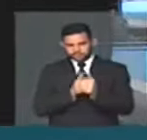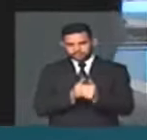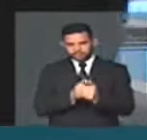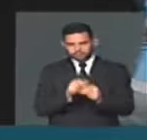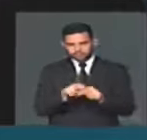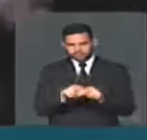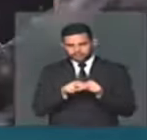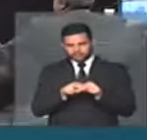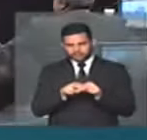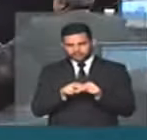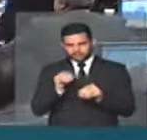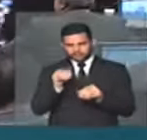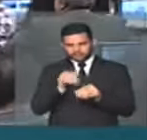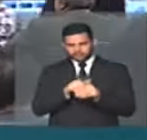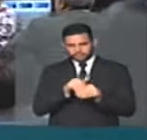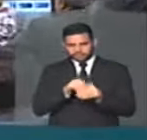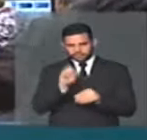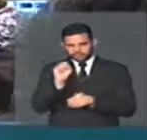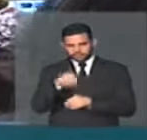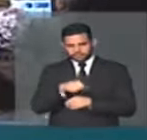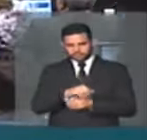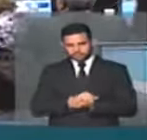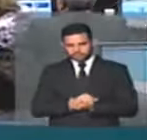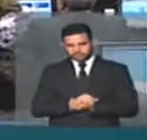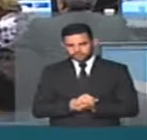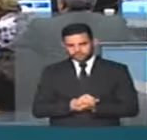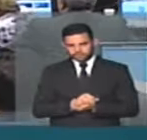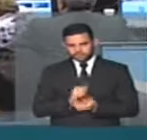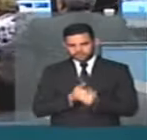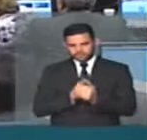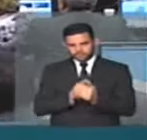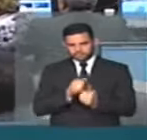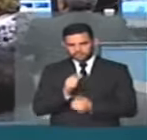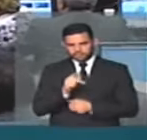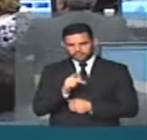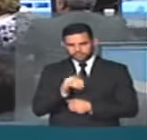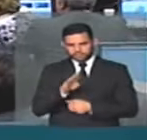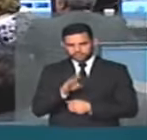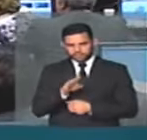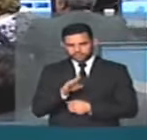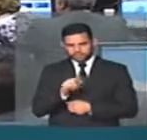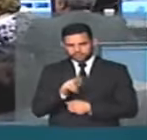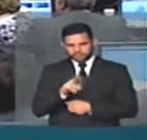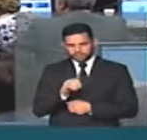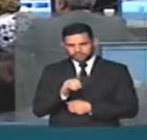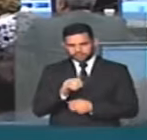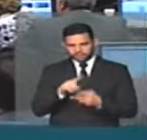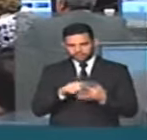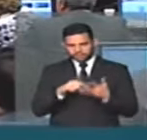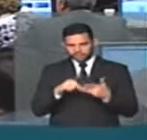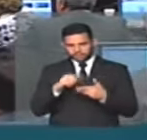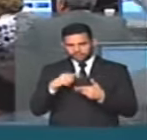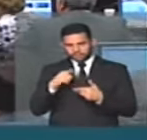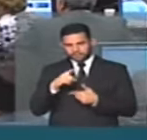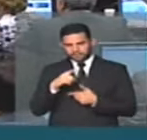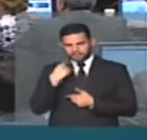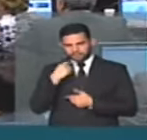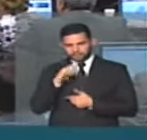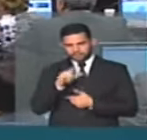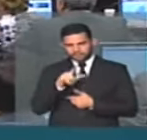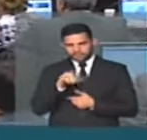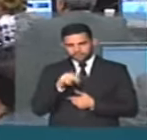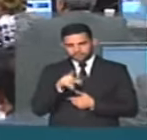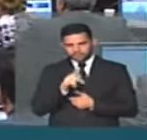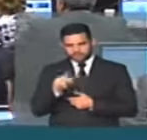Encaminho, portanto, o voto sim. Para encaminhar pelo PSB, o deputado Glauber, e na sequência a